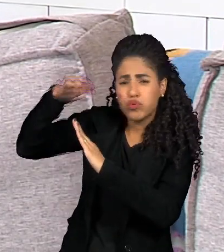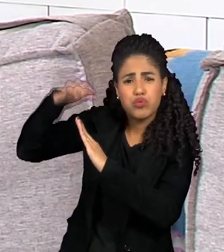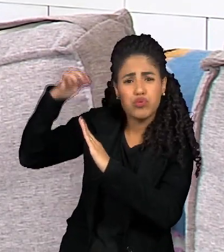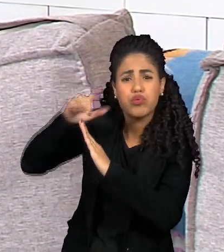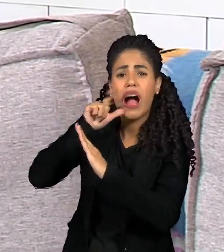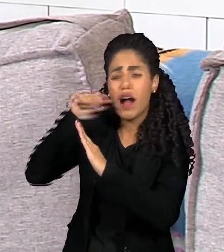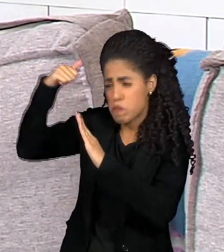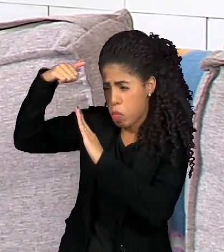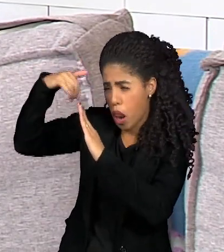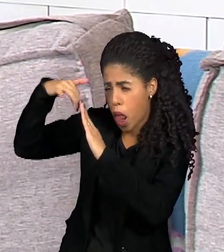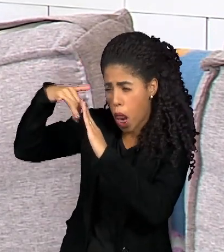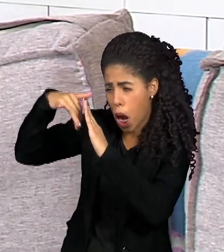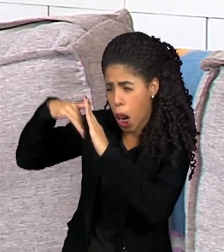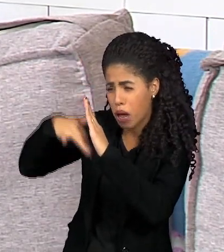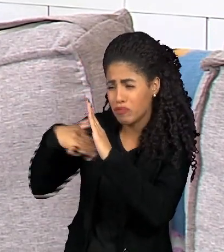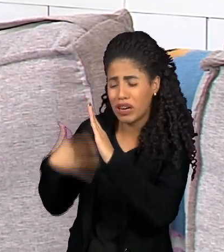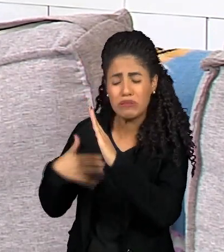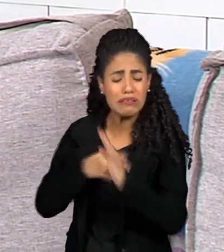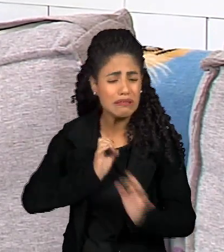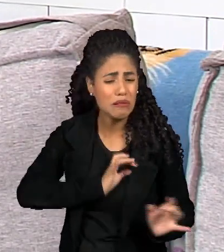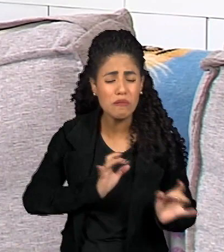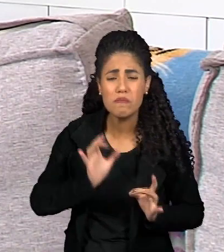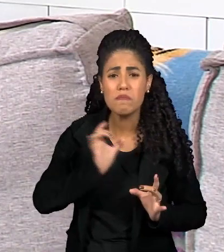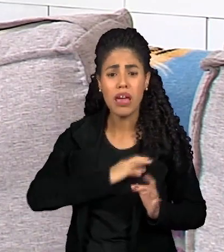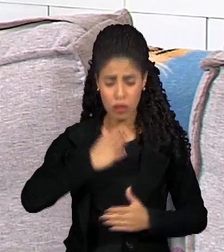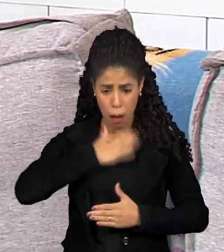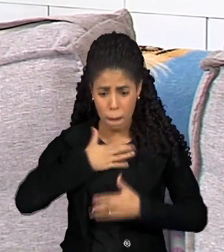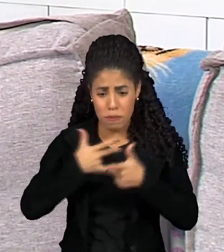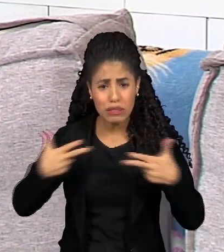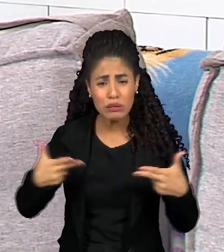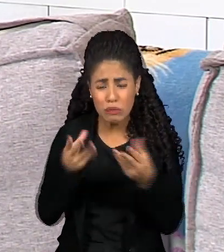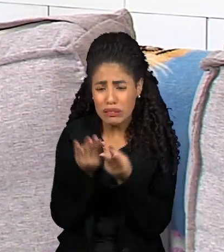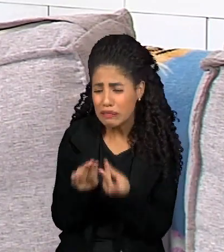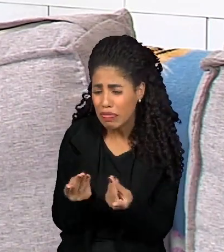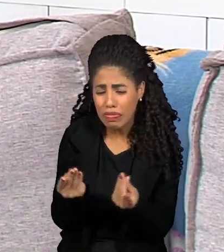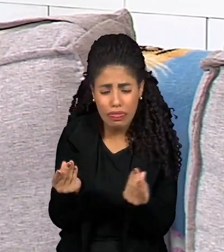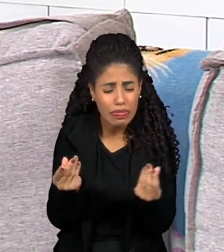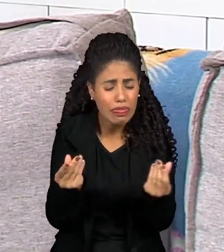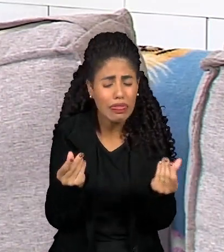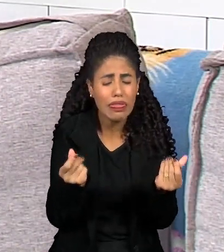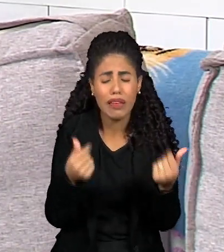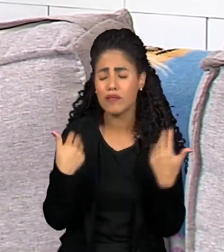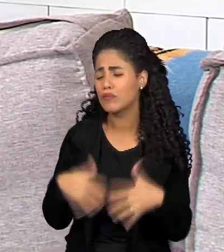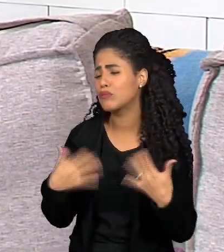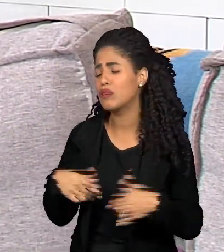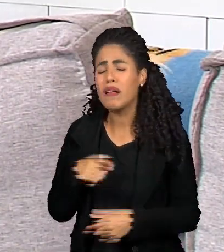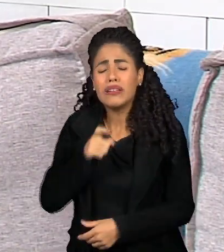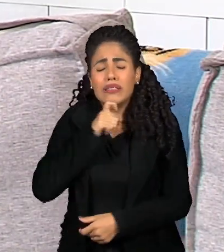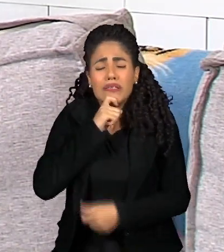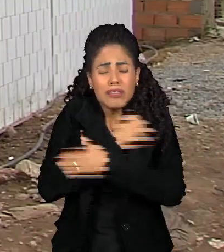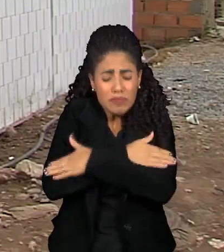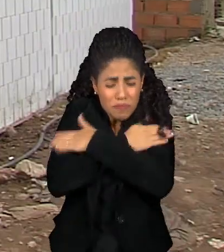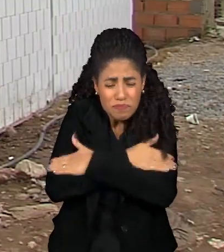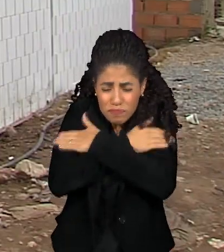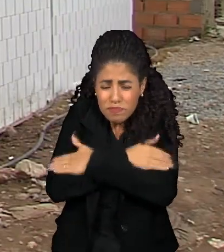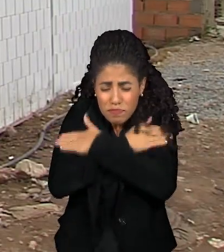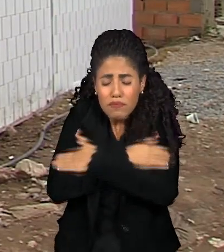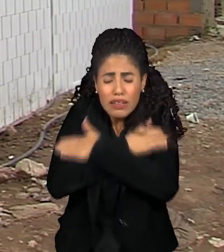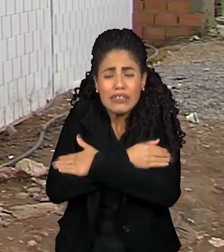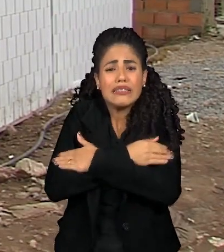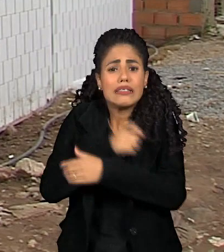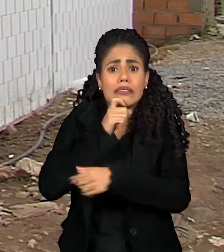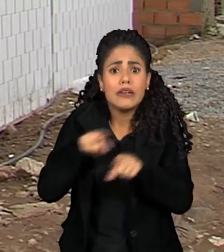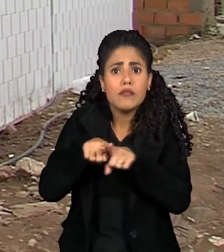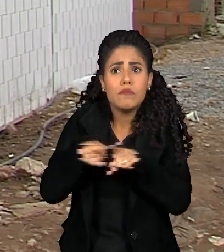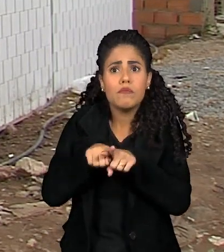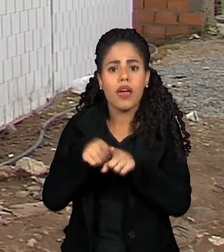todo canto e molhava tudo minhas coisas, e chovia por cima, chovia pelos lados, muito frio, né? Nesse tempo de frio, a